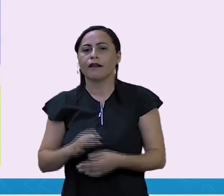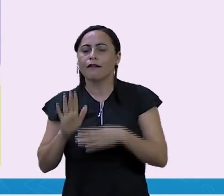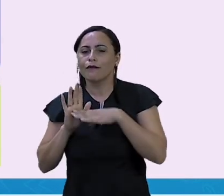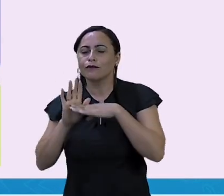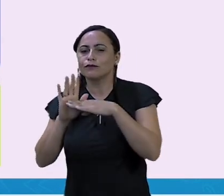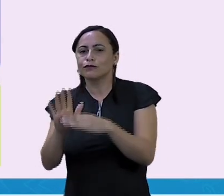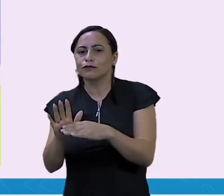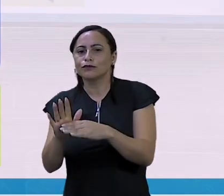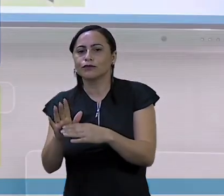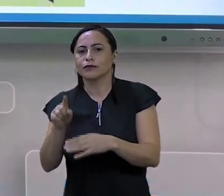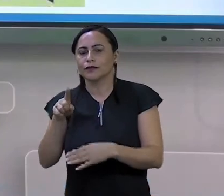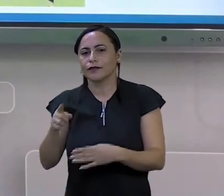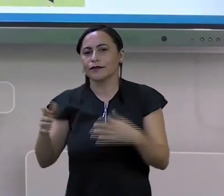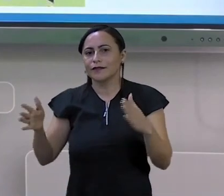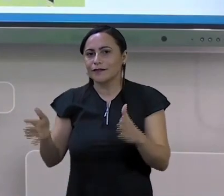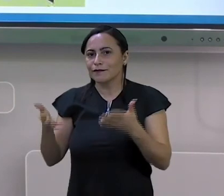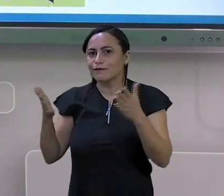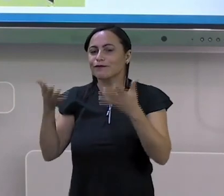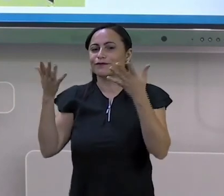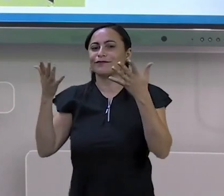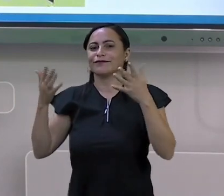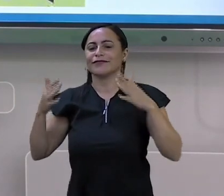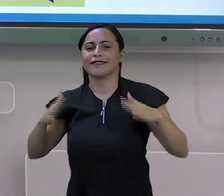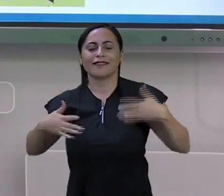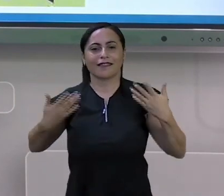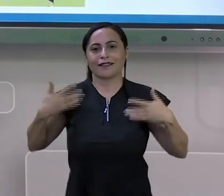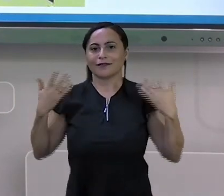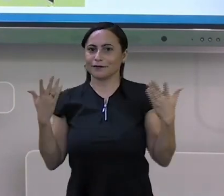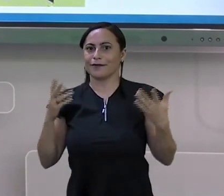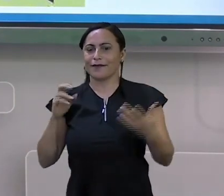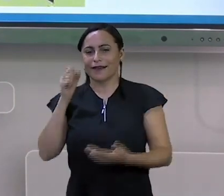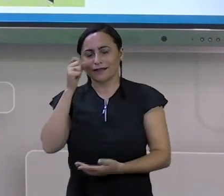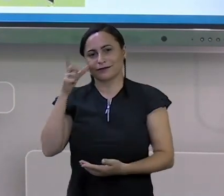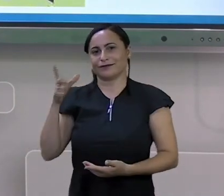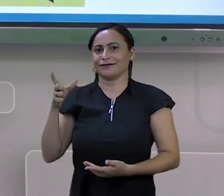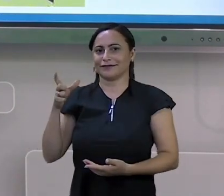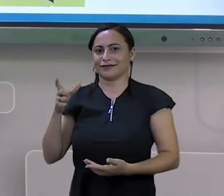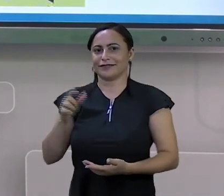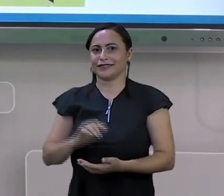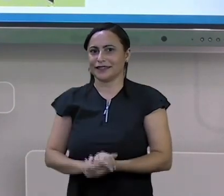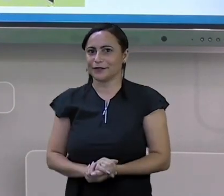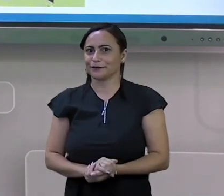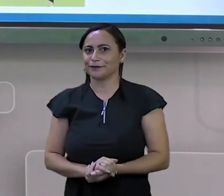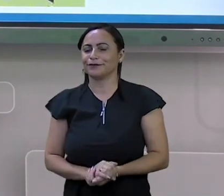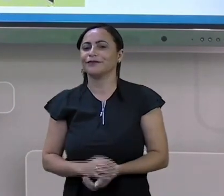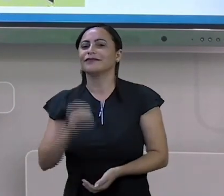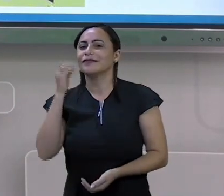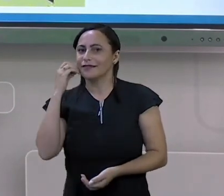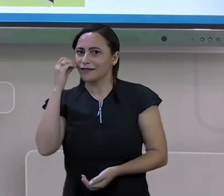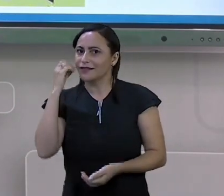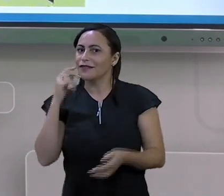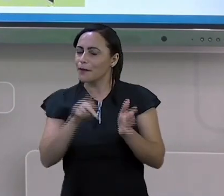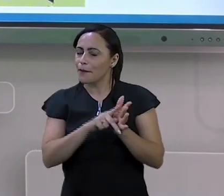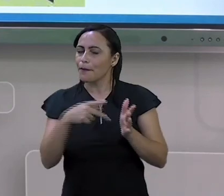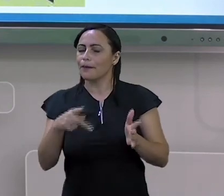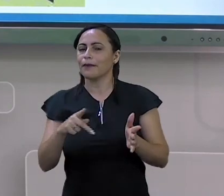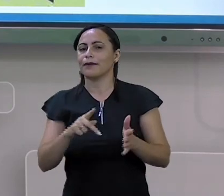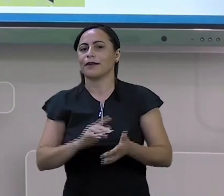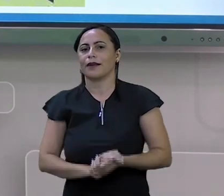Quem dorme cedo, acorda bem melhor, gente. E eu falo por experiência própria, né? Quando a gente tem